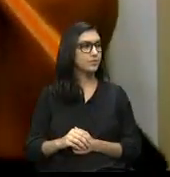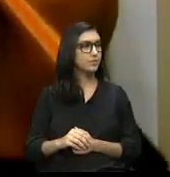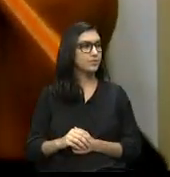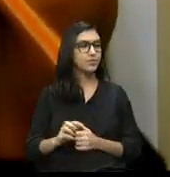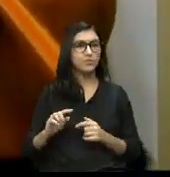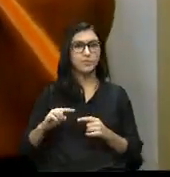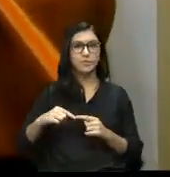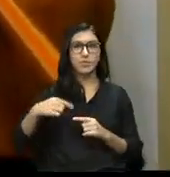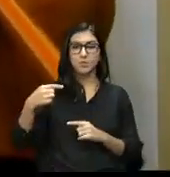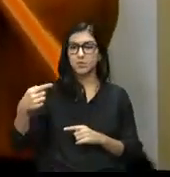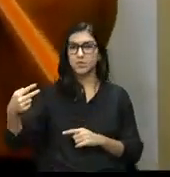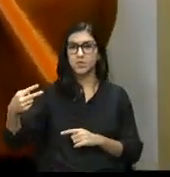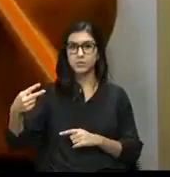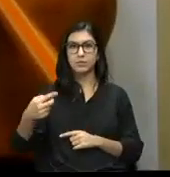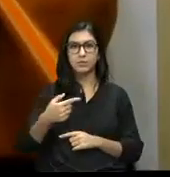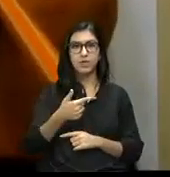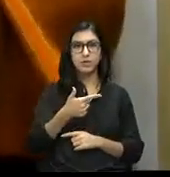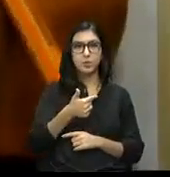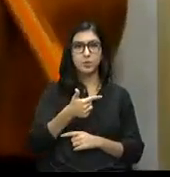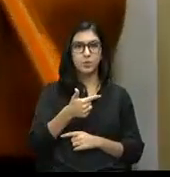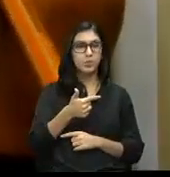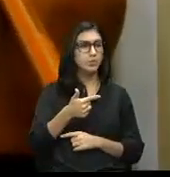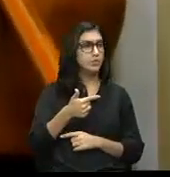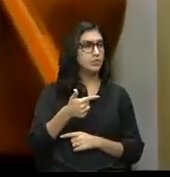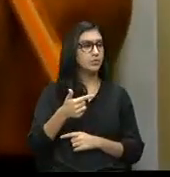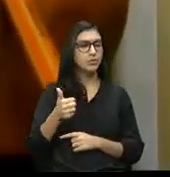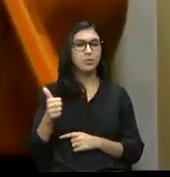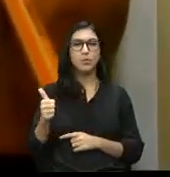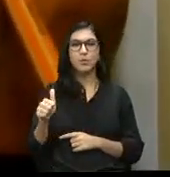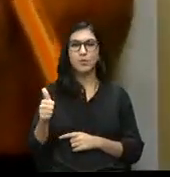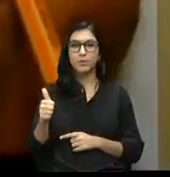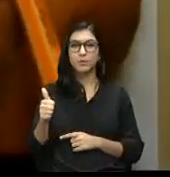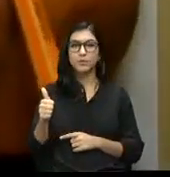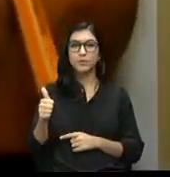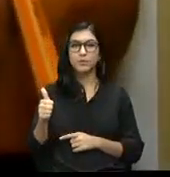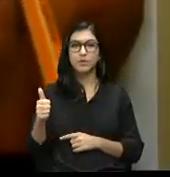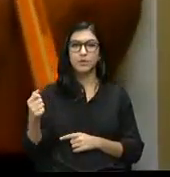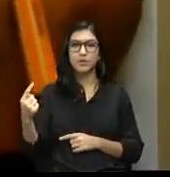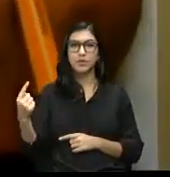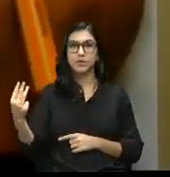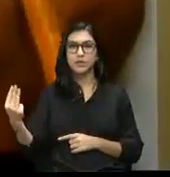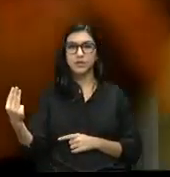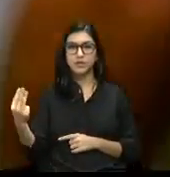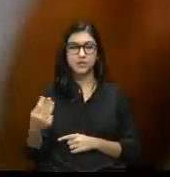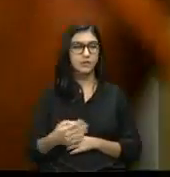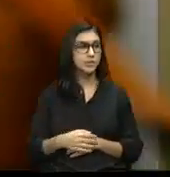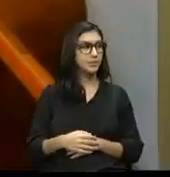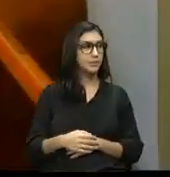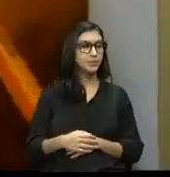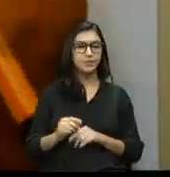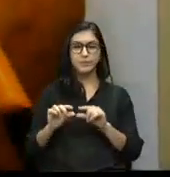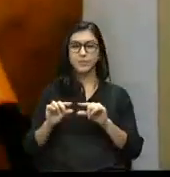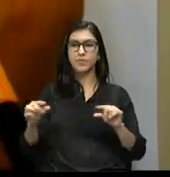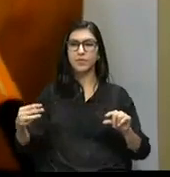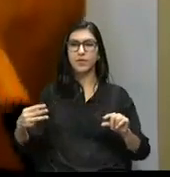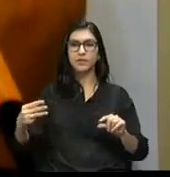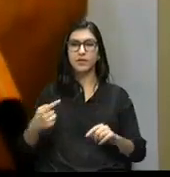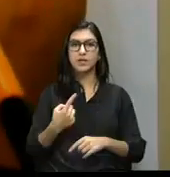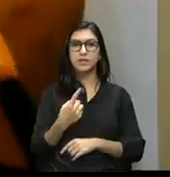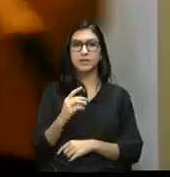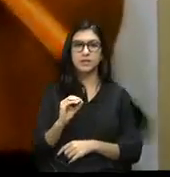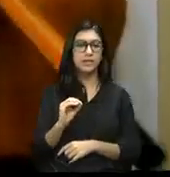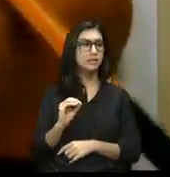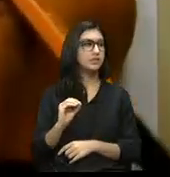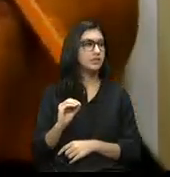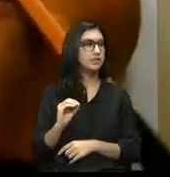Depois, na segunda linha, eu tenho 12, 11 e 13. E na terceira linha, eu tenho